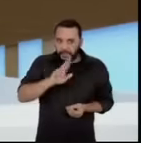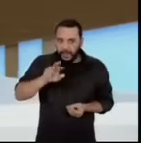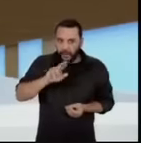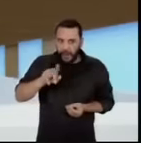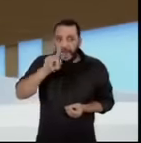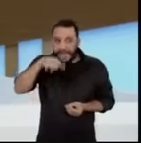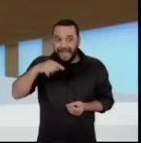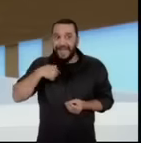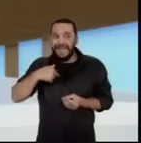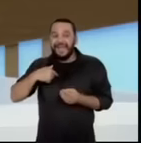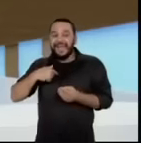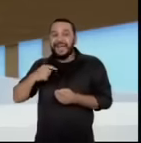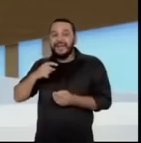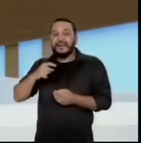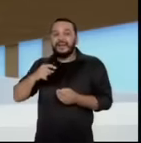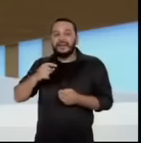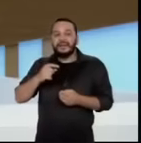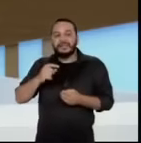úmidos.